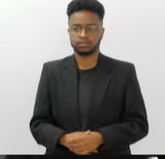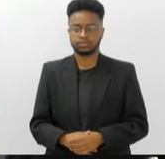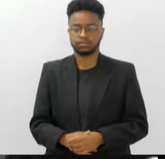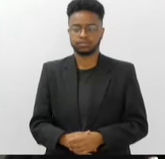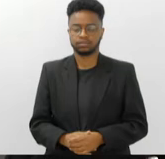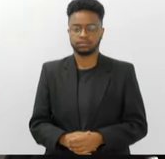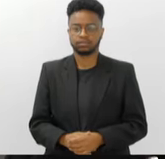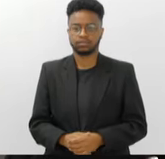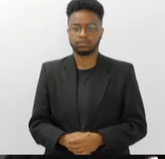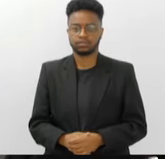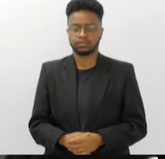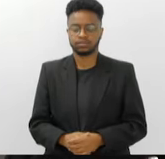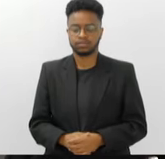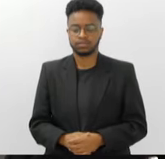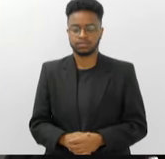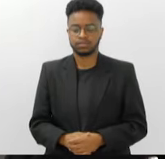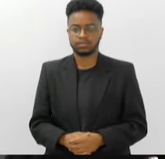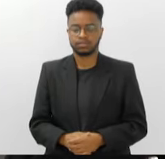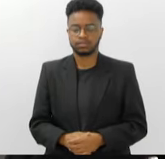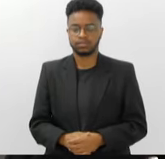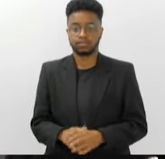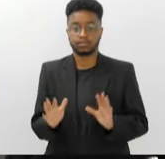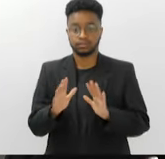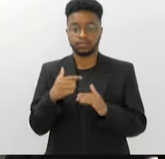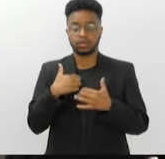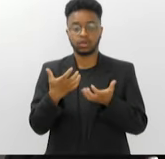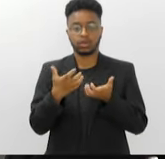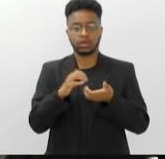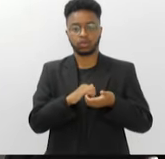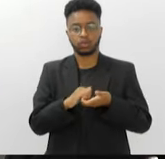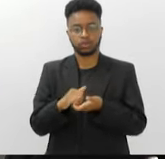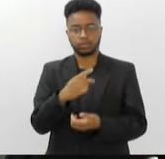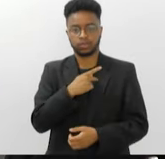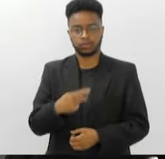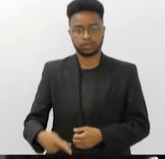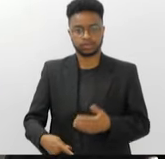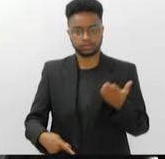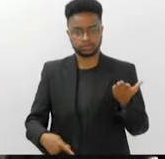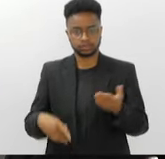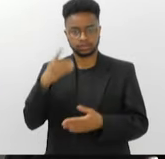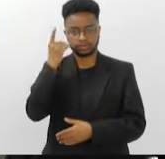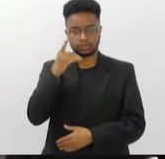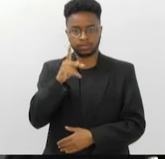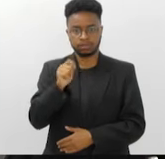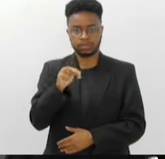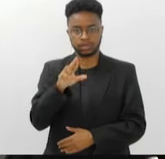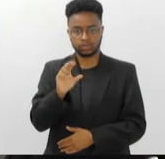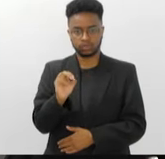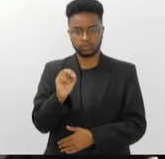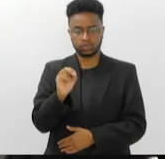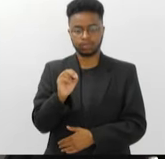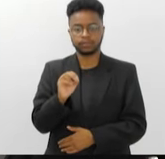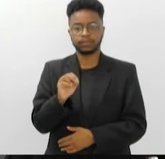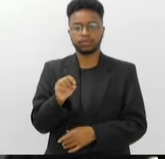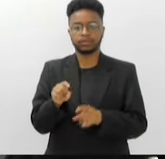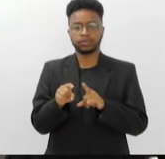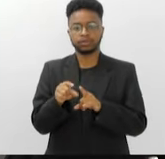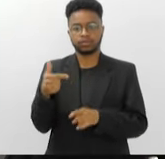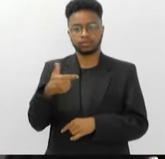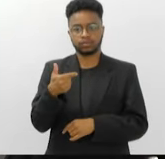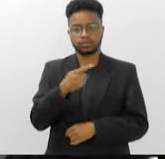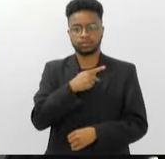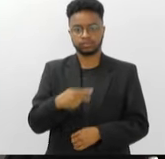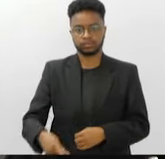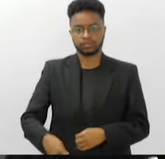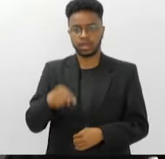Oi. Quero saudar nosso presidente, Pedro Brazão, nosso vice-presidente da casa, que